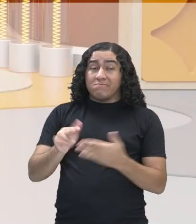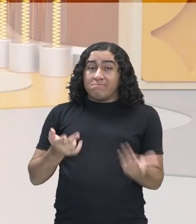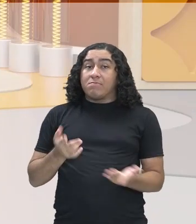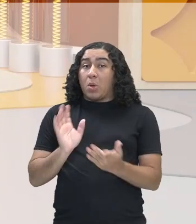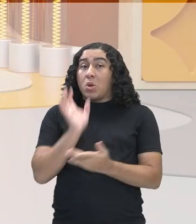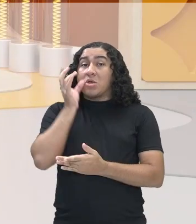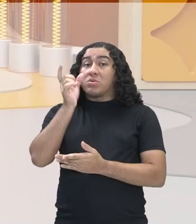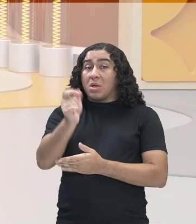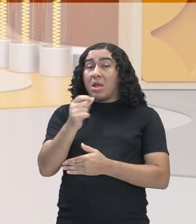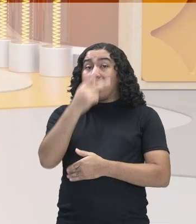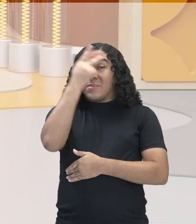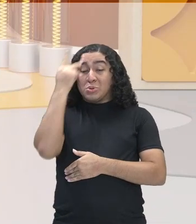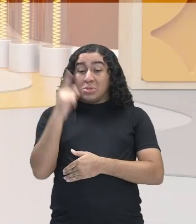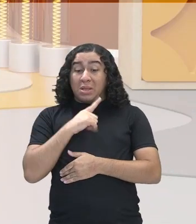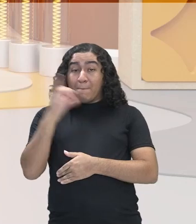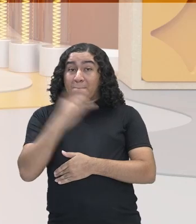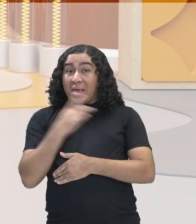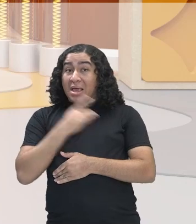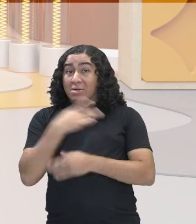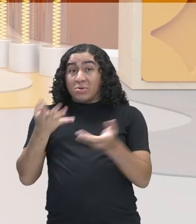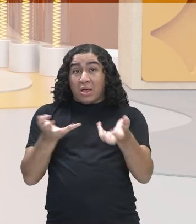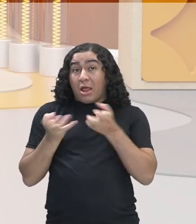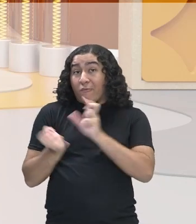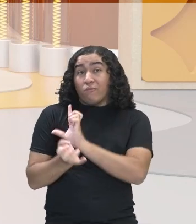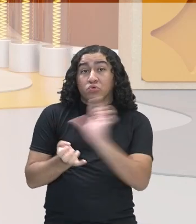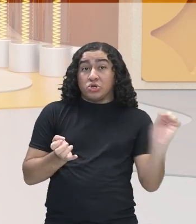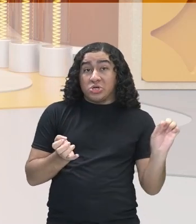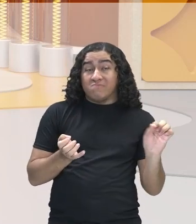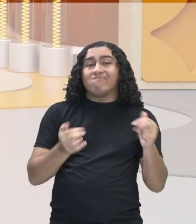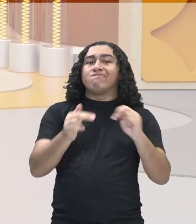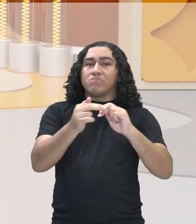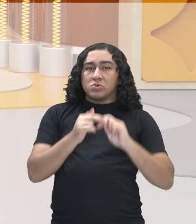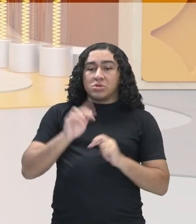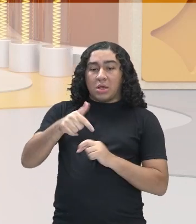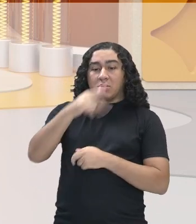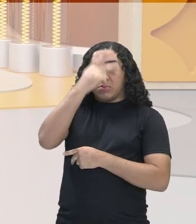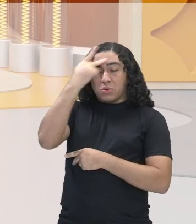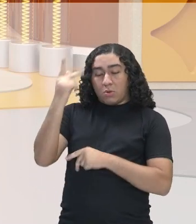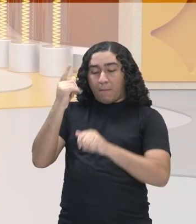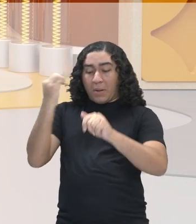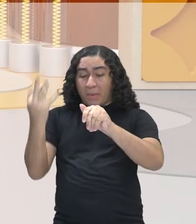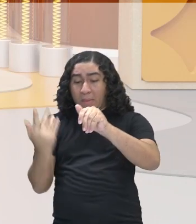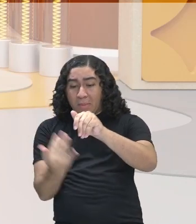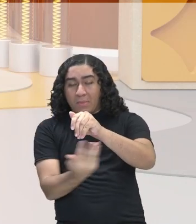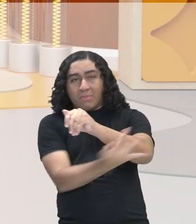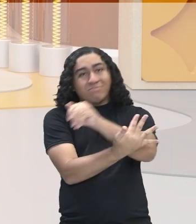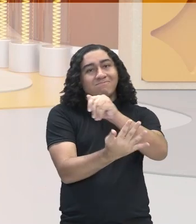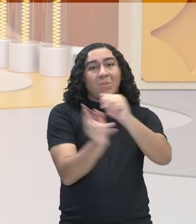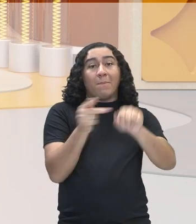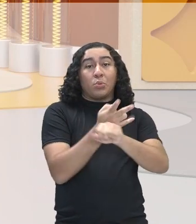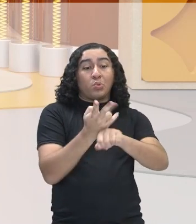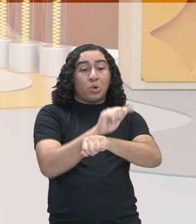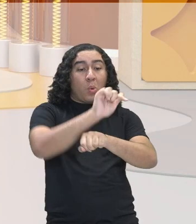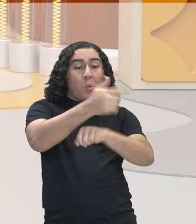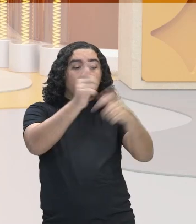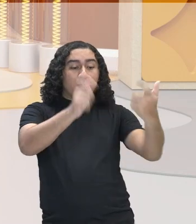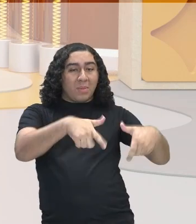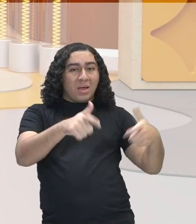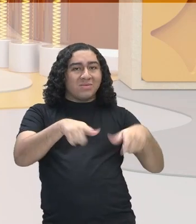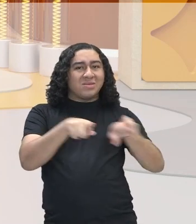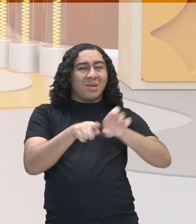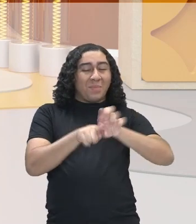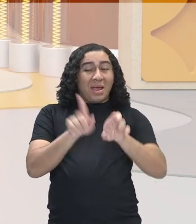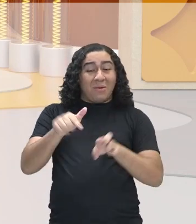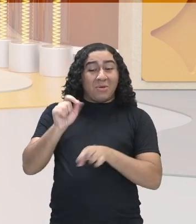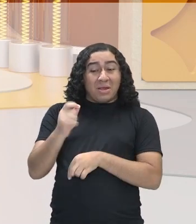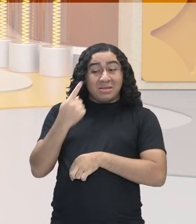faz com que a pessoa simplesmente vá embora, ela quer sair dali. Então isso é um motivo que faz as pessoas saírem também, né? É um fator repulsivo,